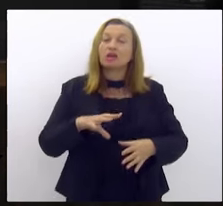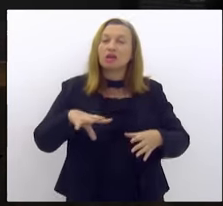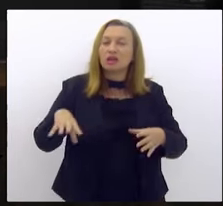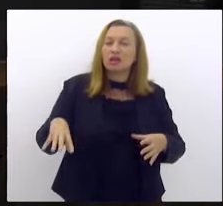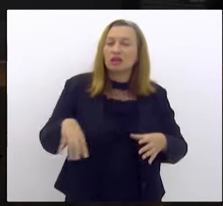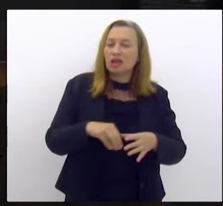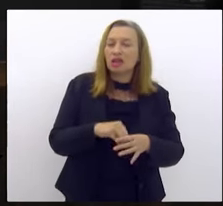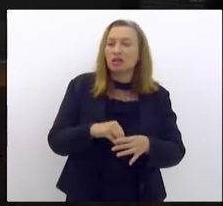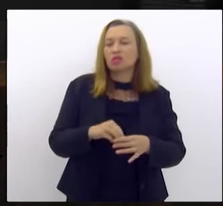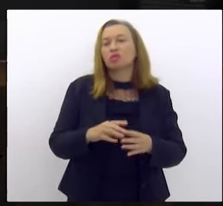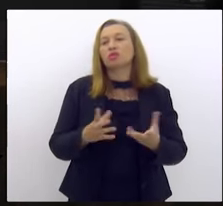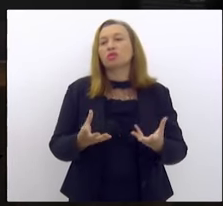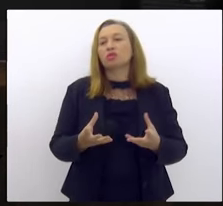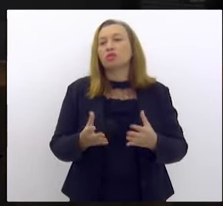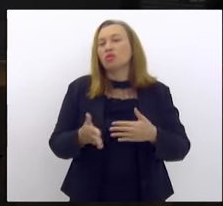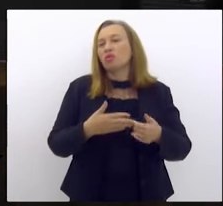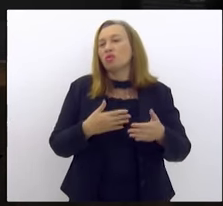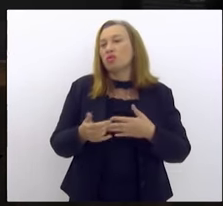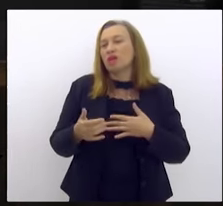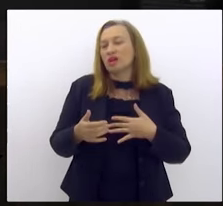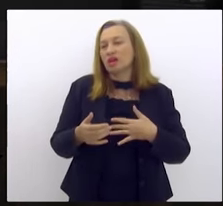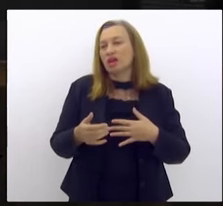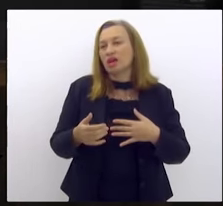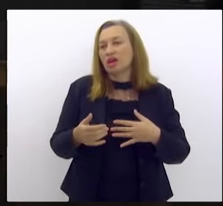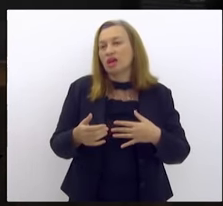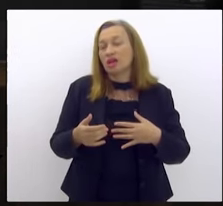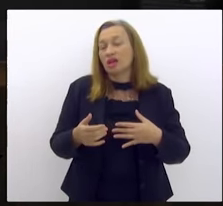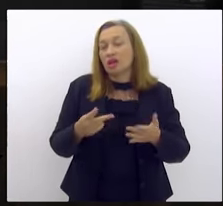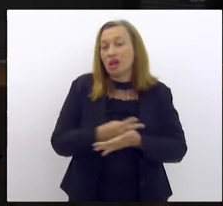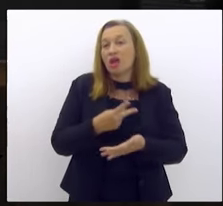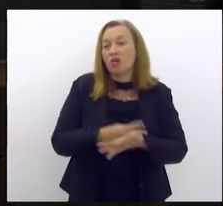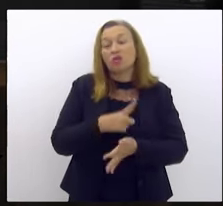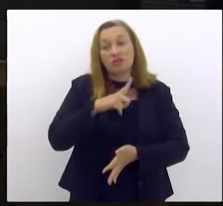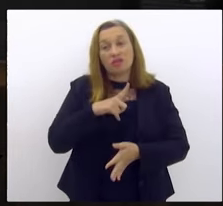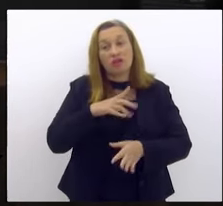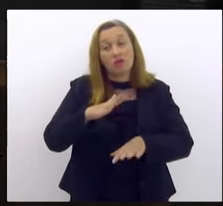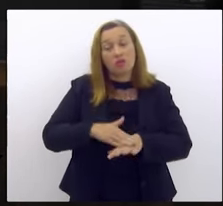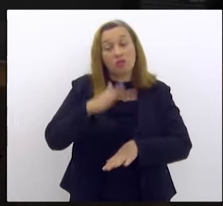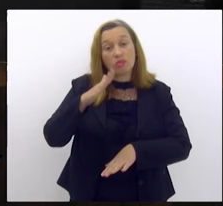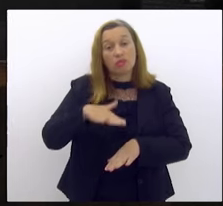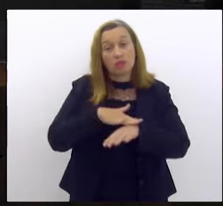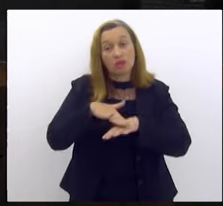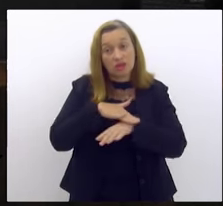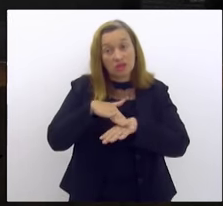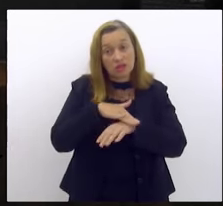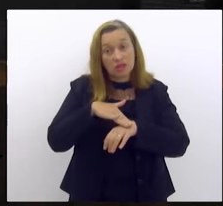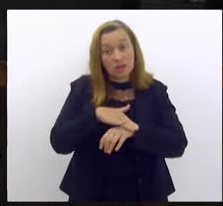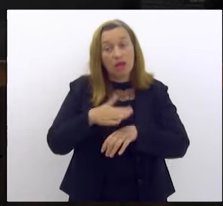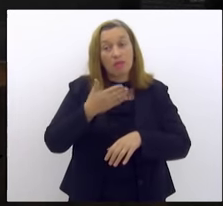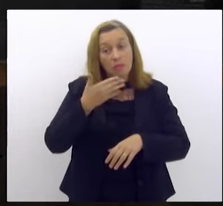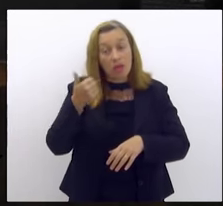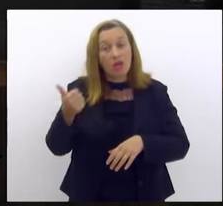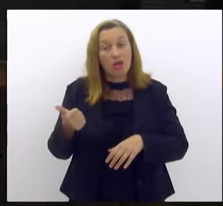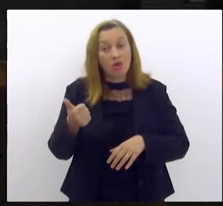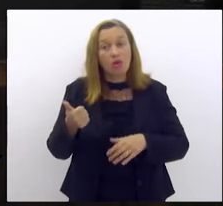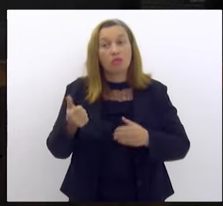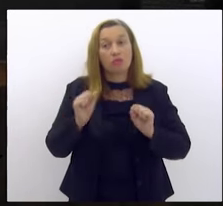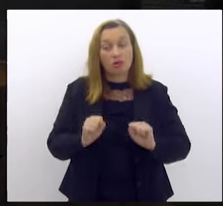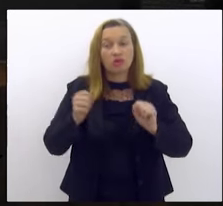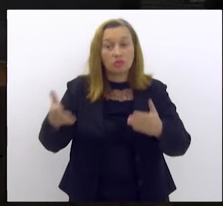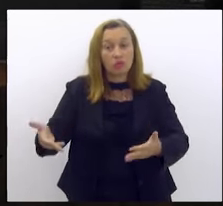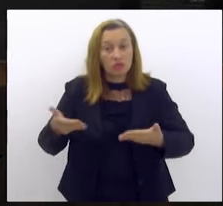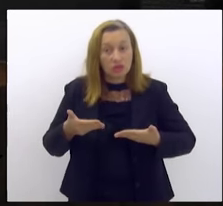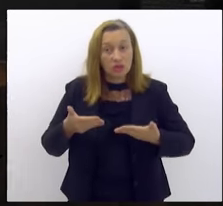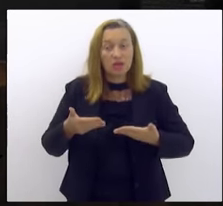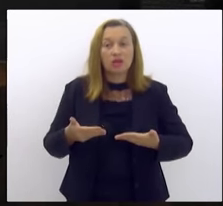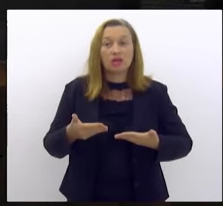razoabilidade, qualquer excesso que tiver, vamos conversar mais, porque dentro de uma boa conversa a gente consegue convocar, convidar e